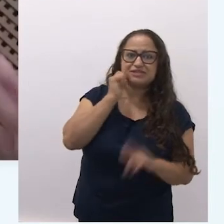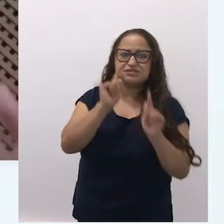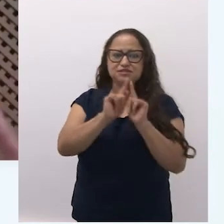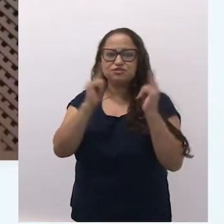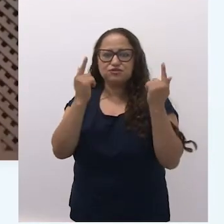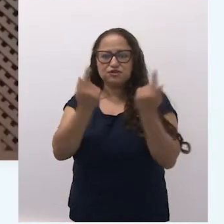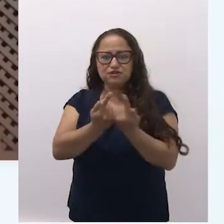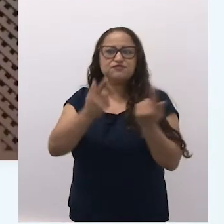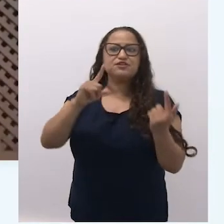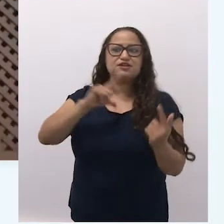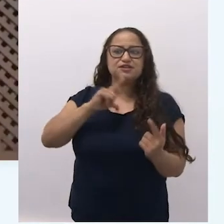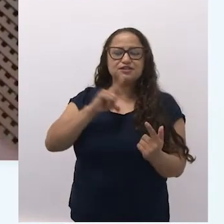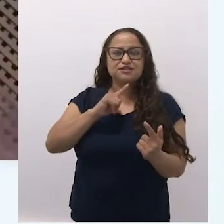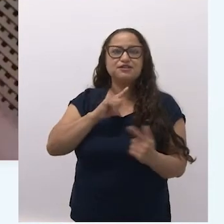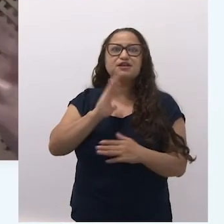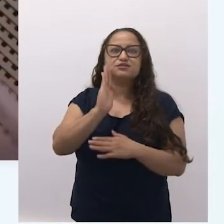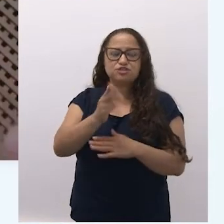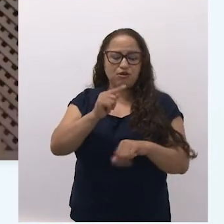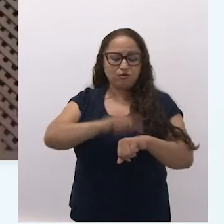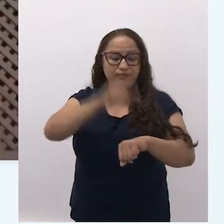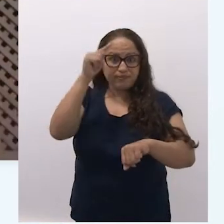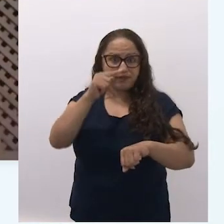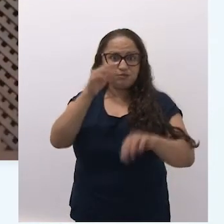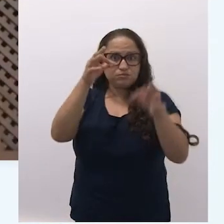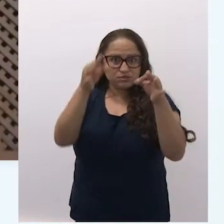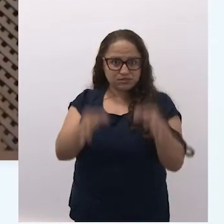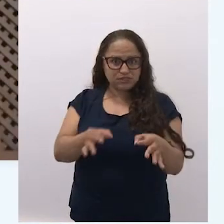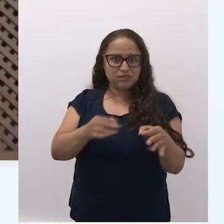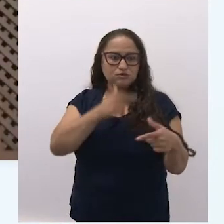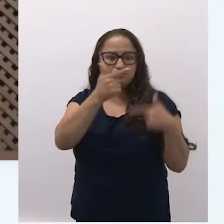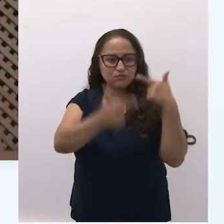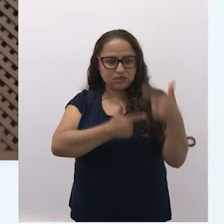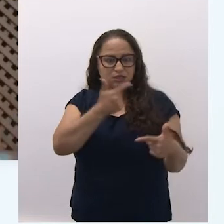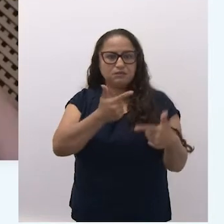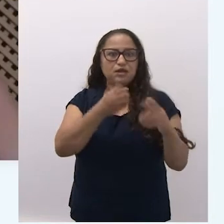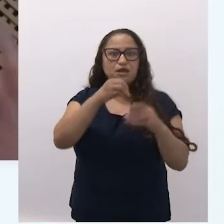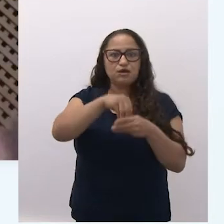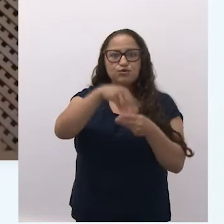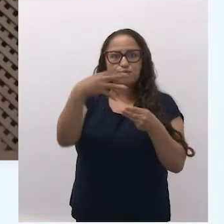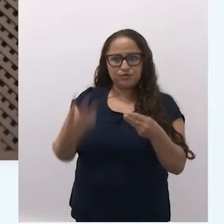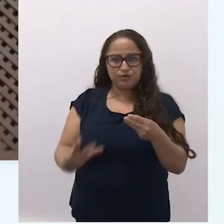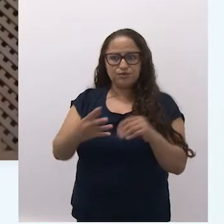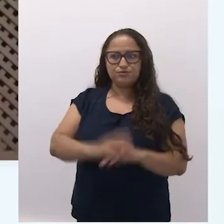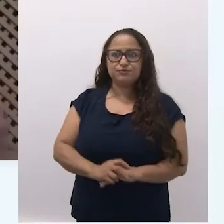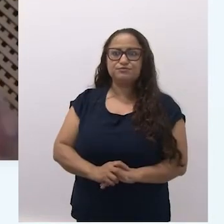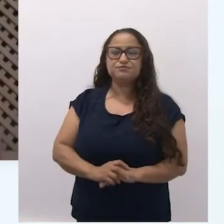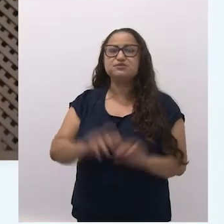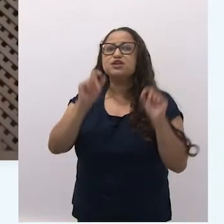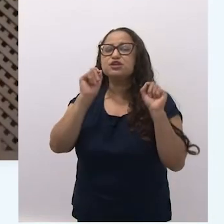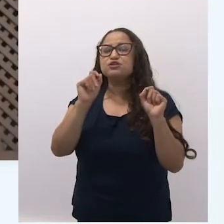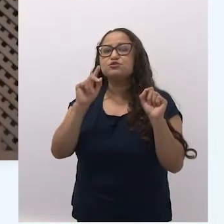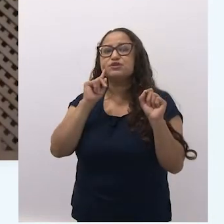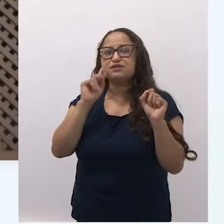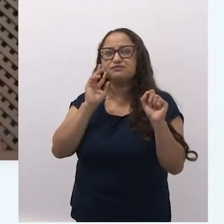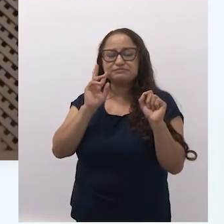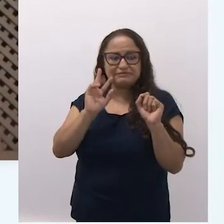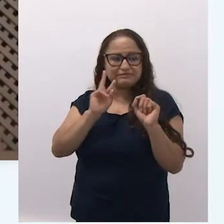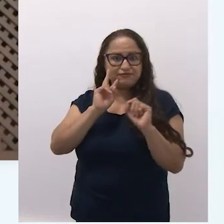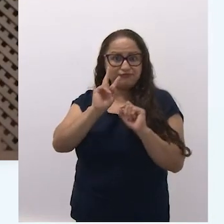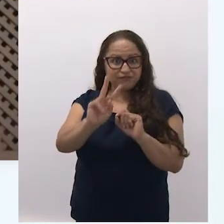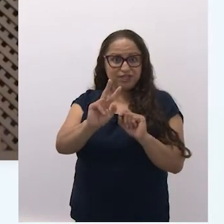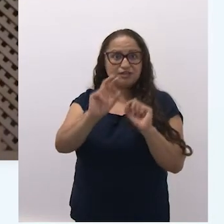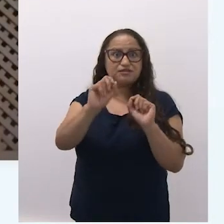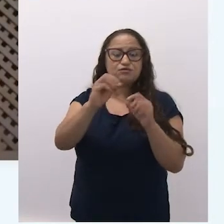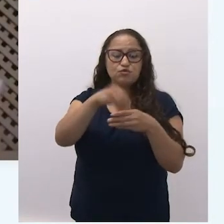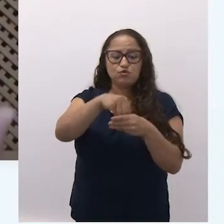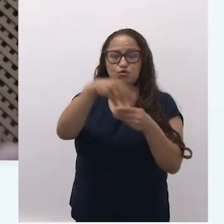que tem ali um determinado tempo para trabalhar o seu determinado conteúdo. E frente àquela questão ali daquele conteúdo,